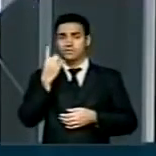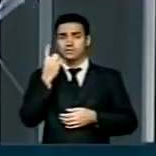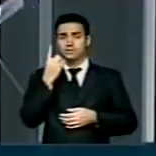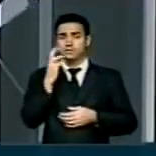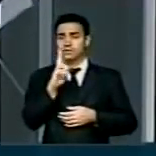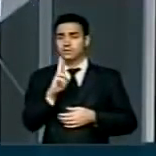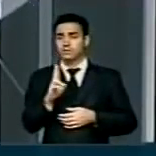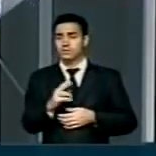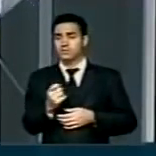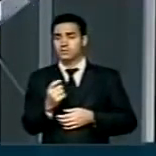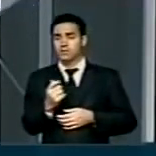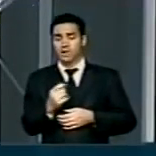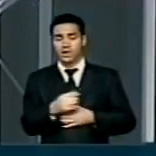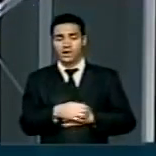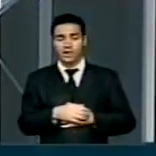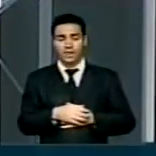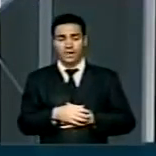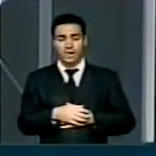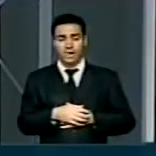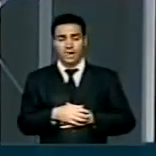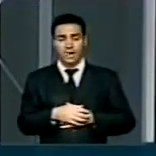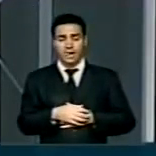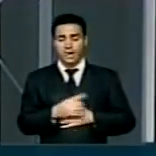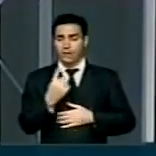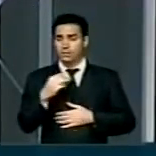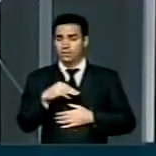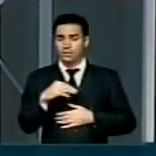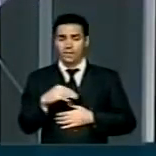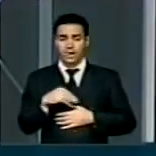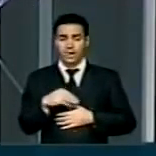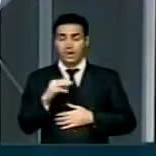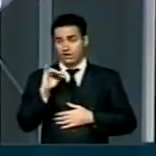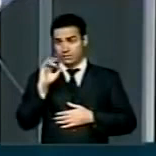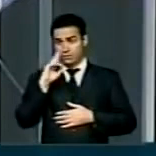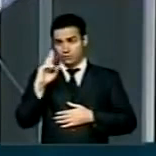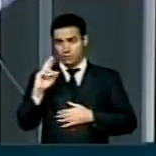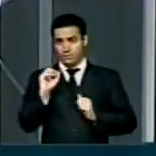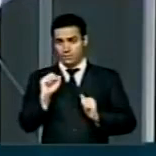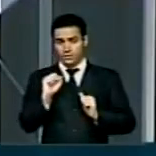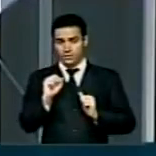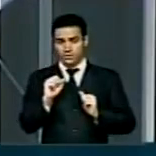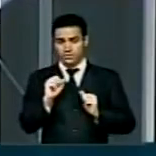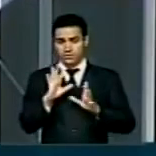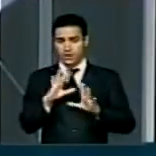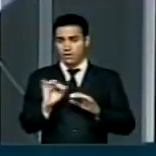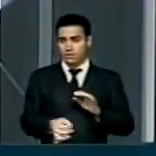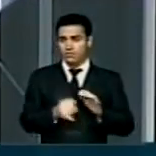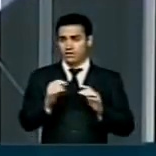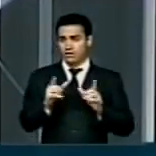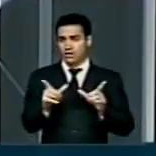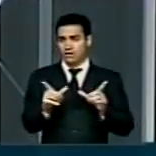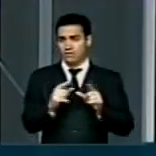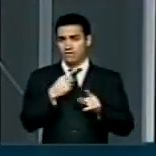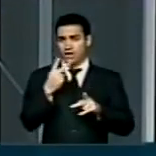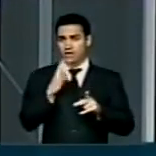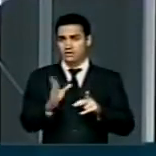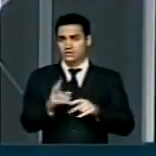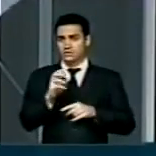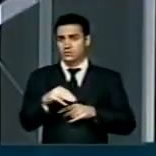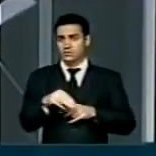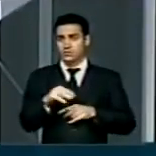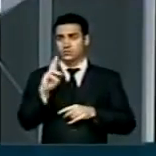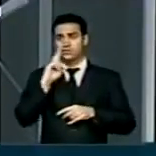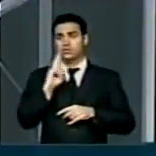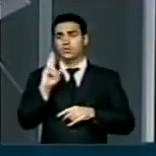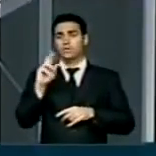inscritos nesse dado como lido, se Vossa Excelência permitiu já usar o pequeno expediente, sob o comando